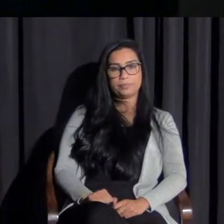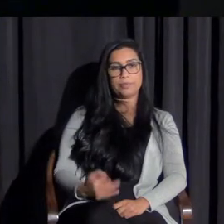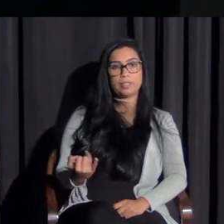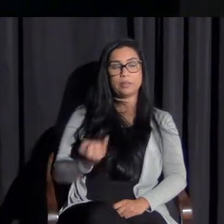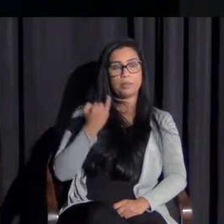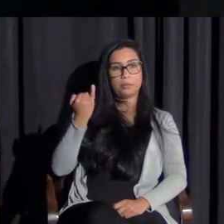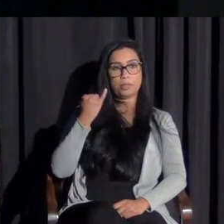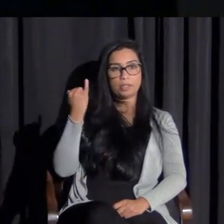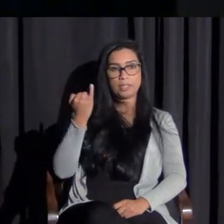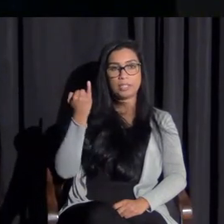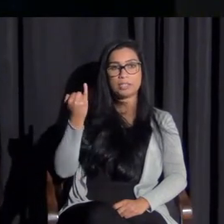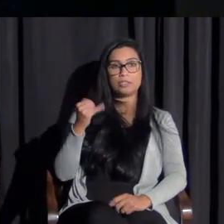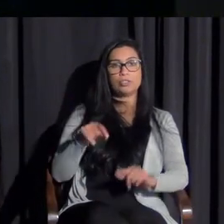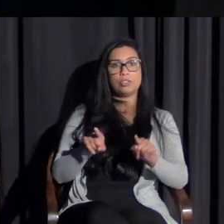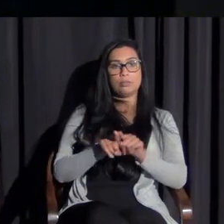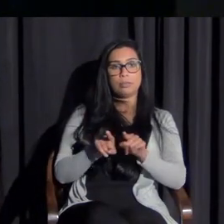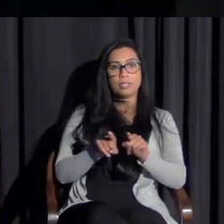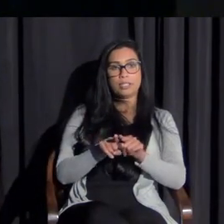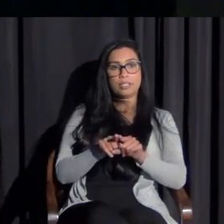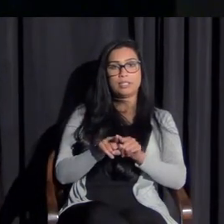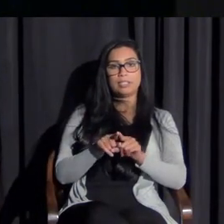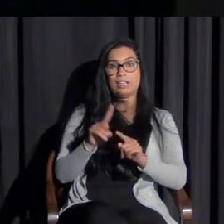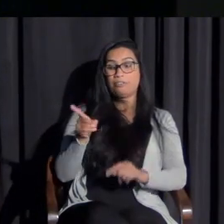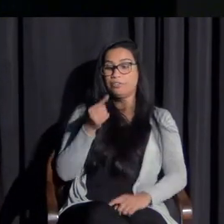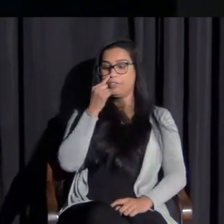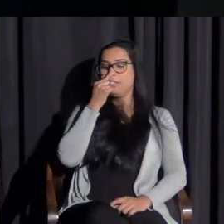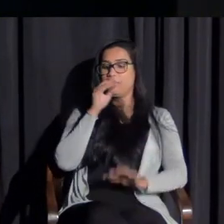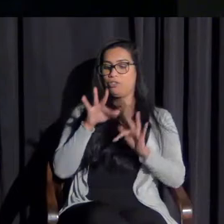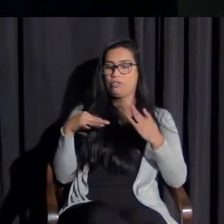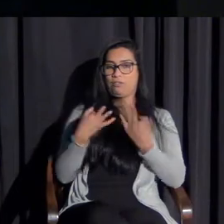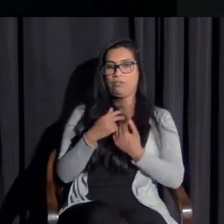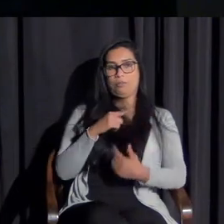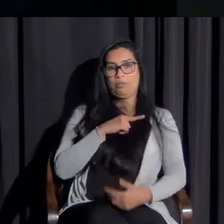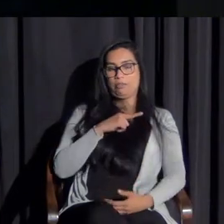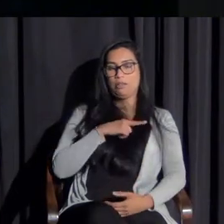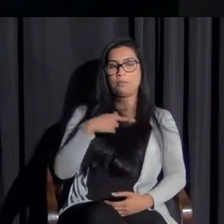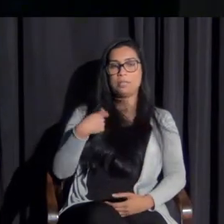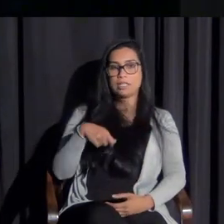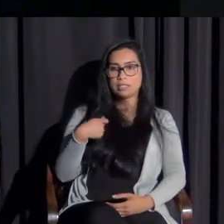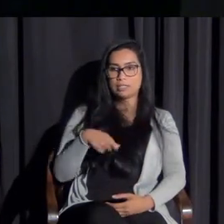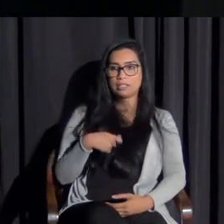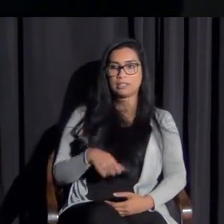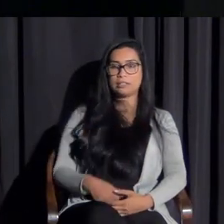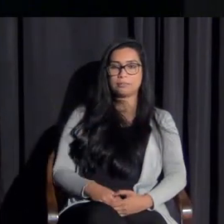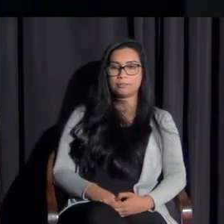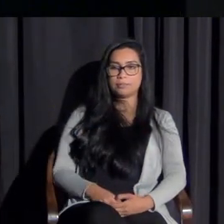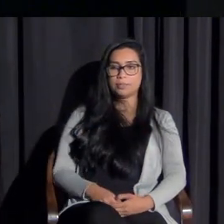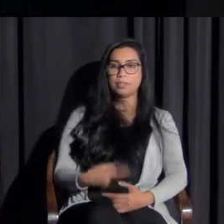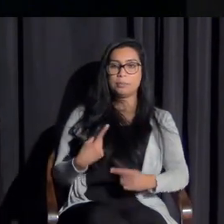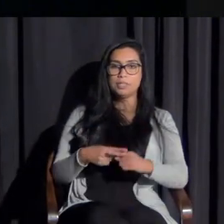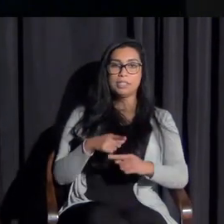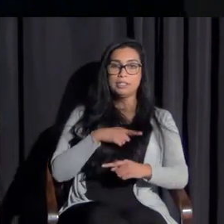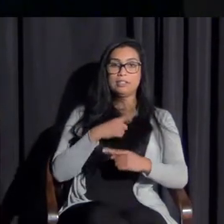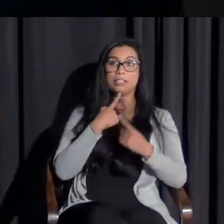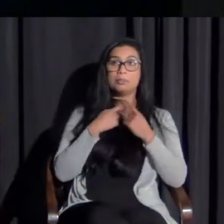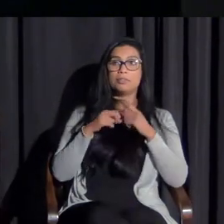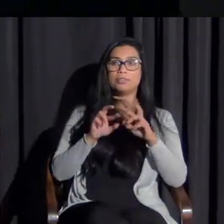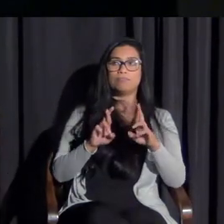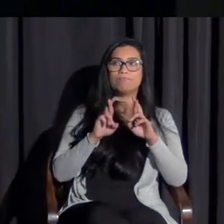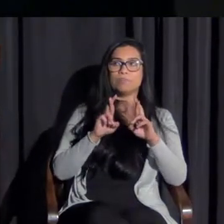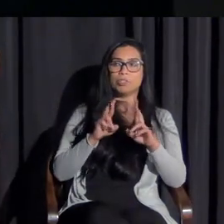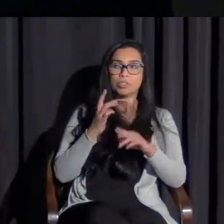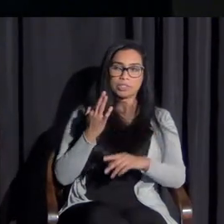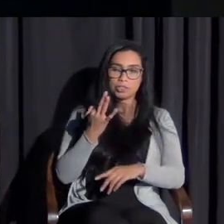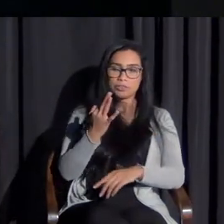aproximar das, das famílias nesse, nesse sentido, né? Porque há uma expectativa também com relação a